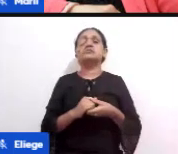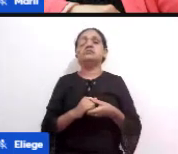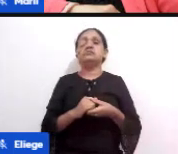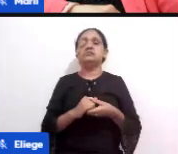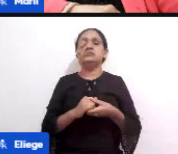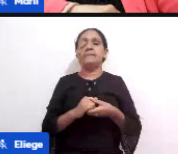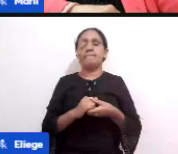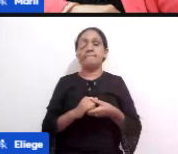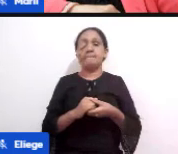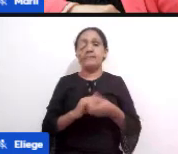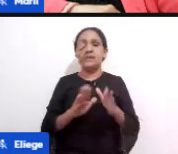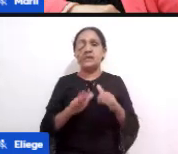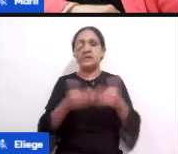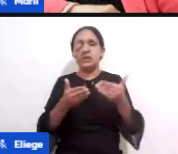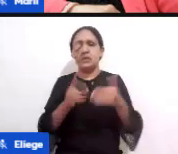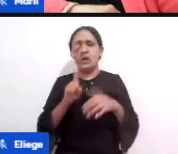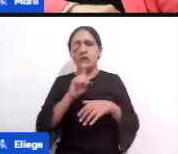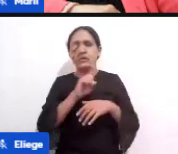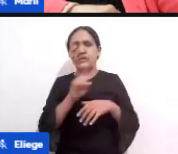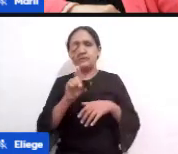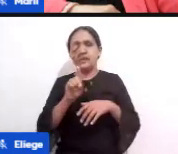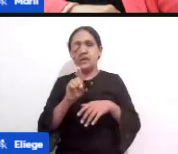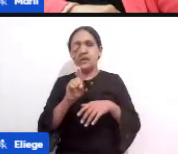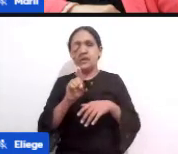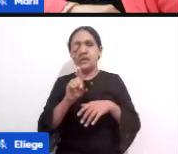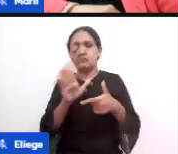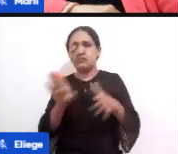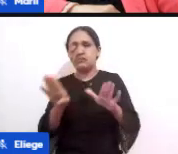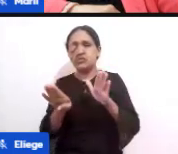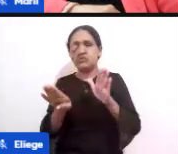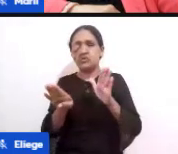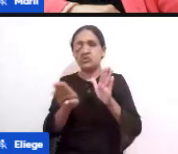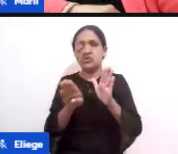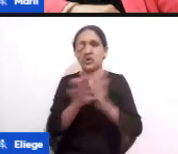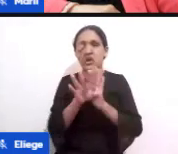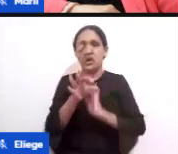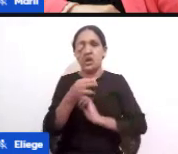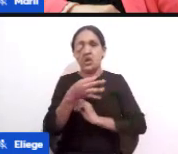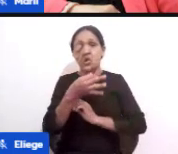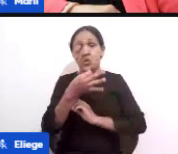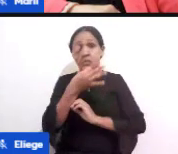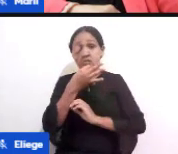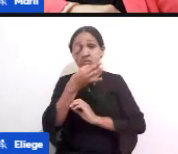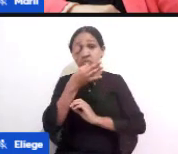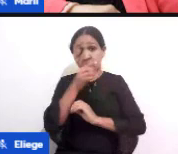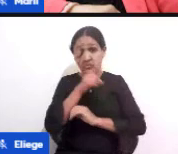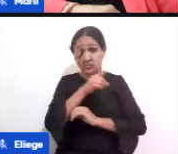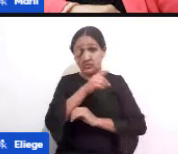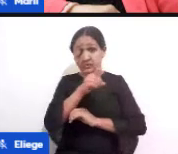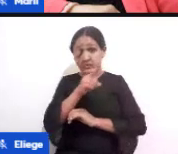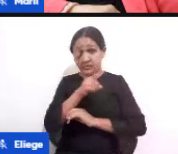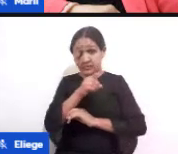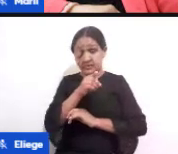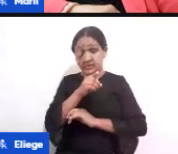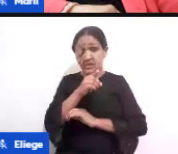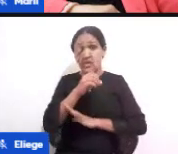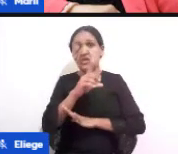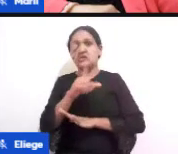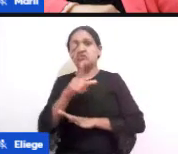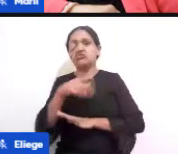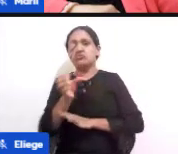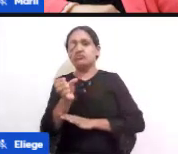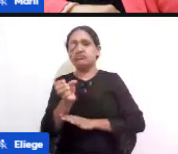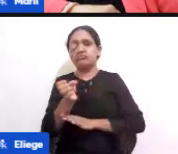Então, aqui, pessoal, nós vamos chegar com uma sugestão para vocês de uma nova